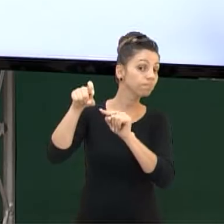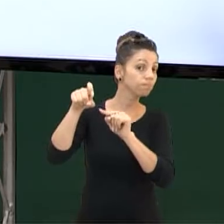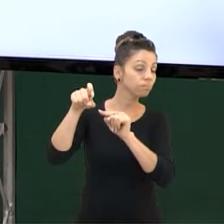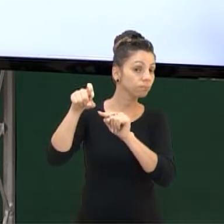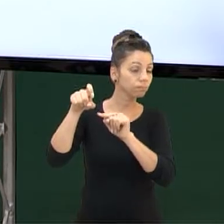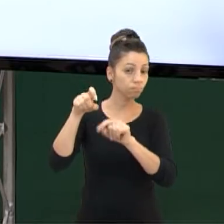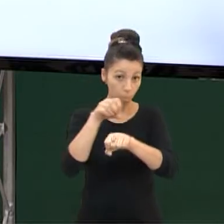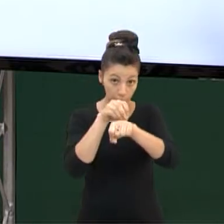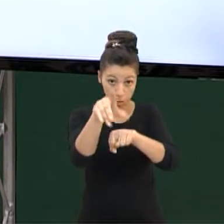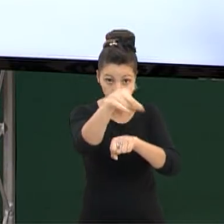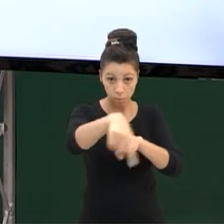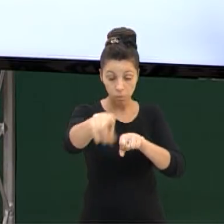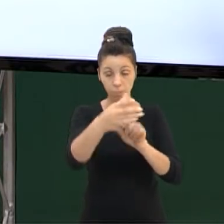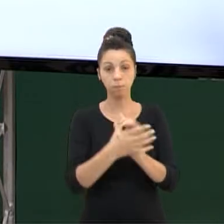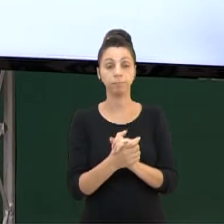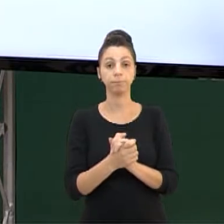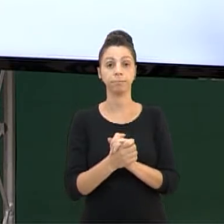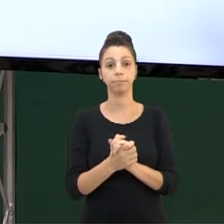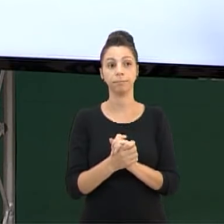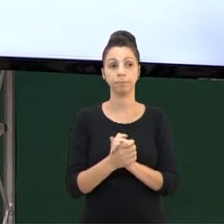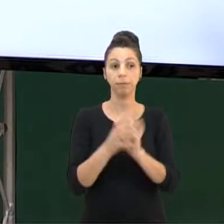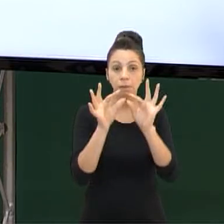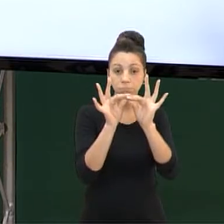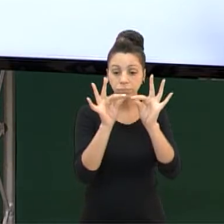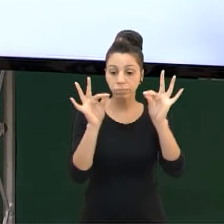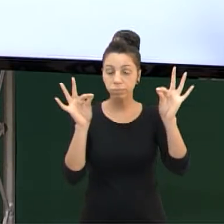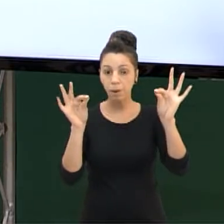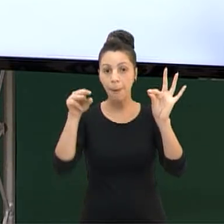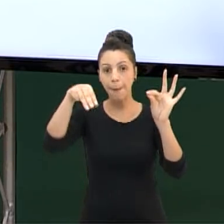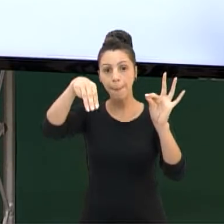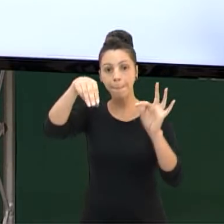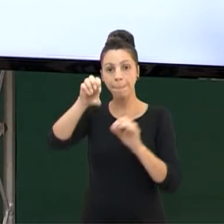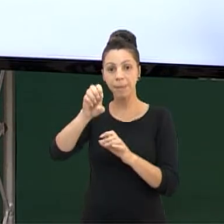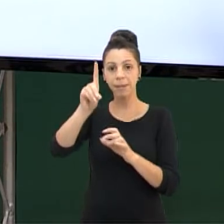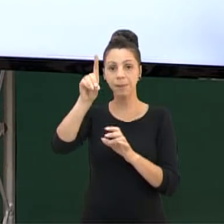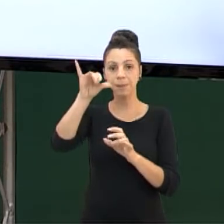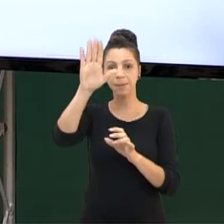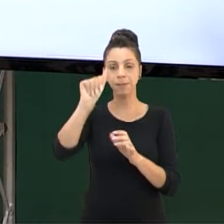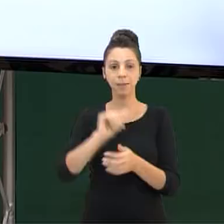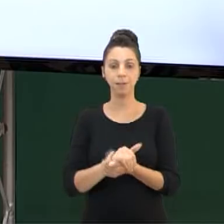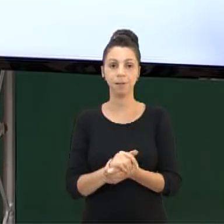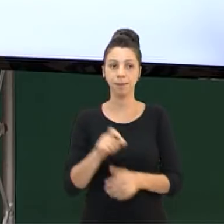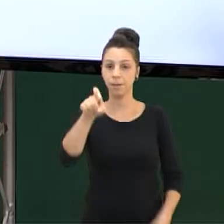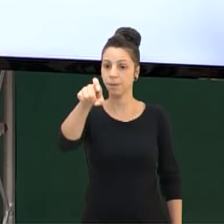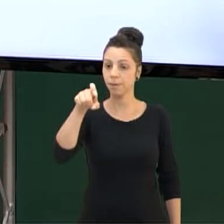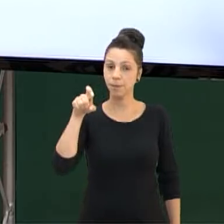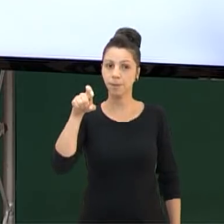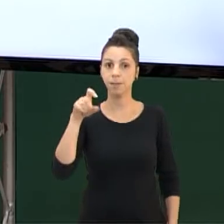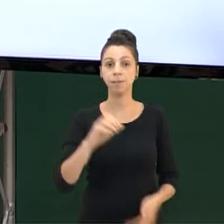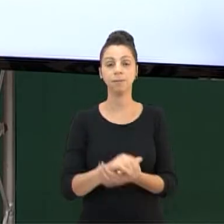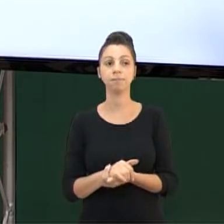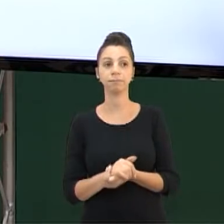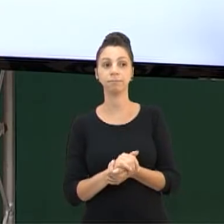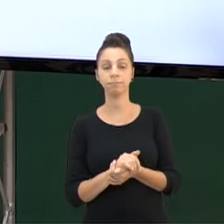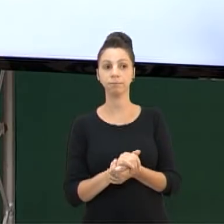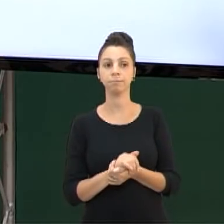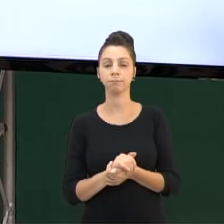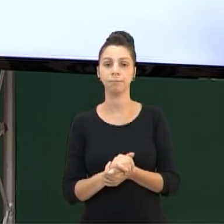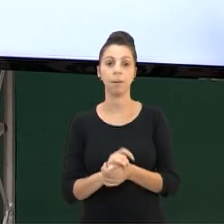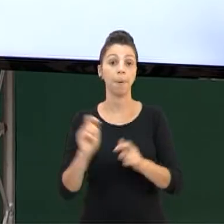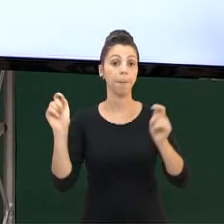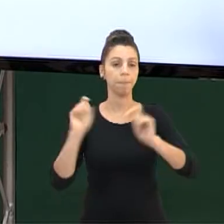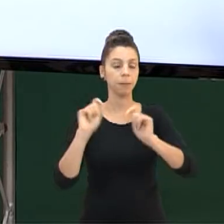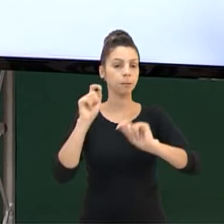Vou dar uma dica. Para determinar a medida x, eu preciso dizer alguma